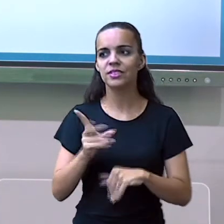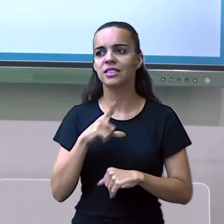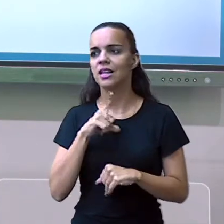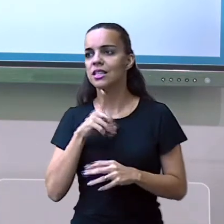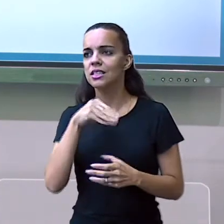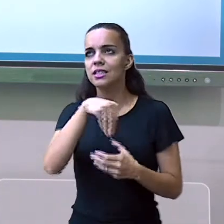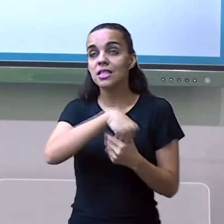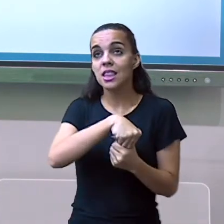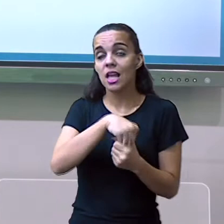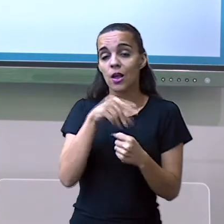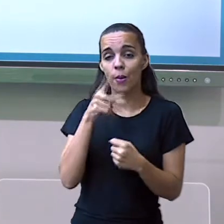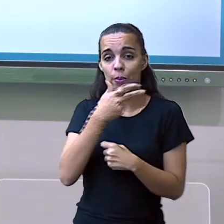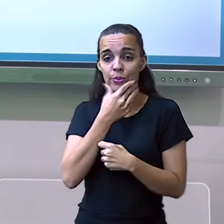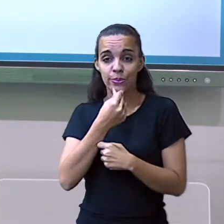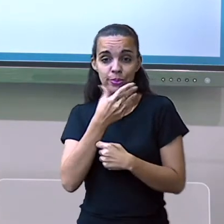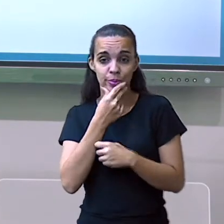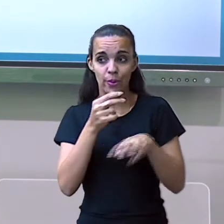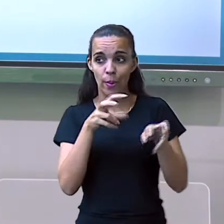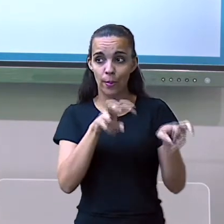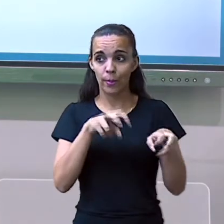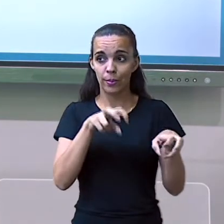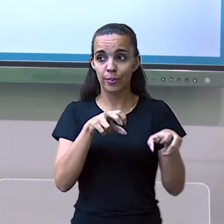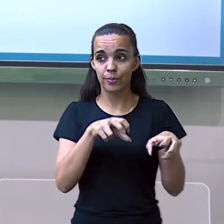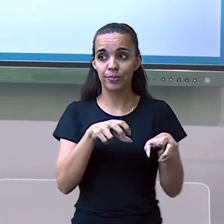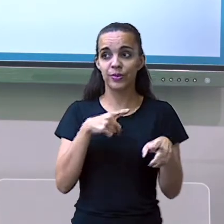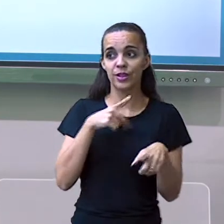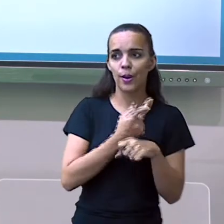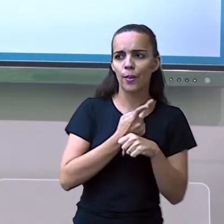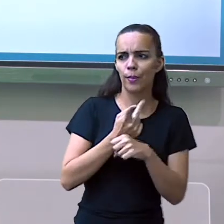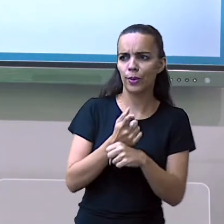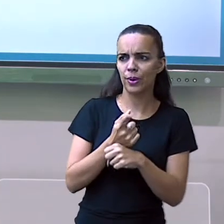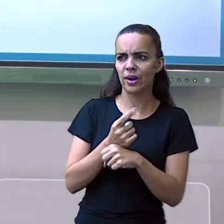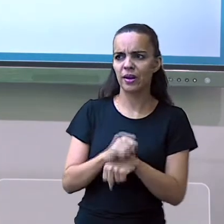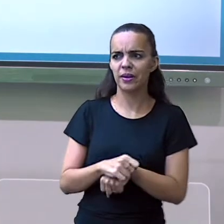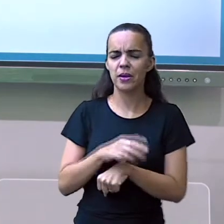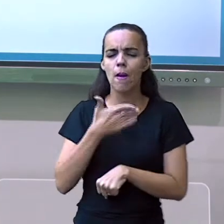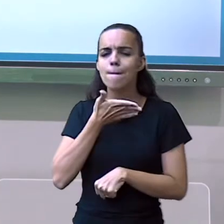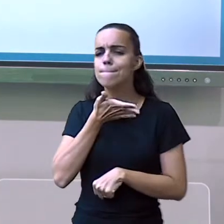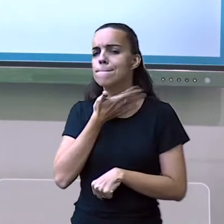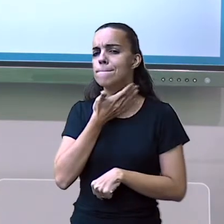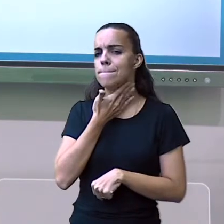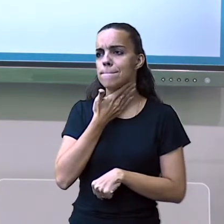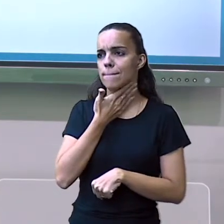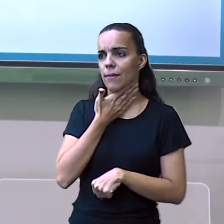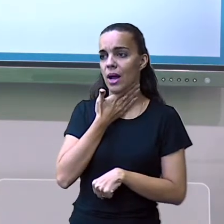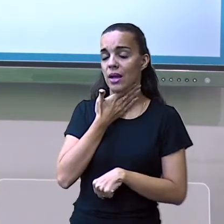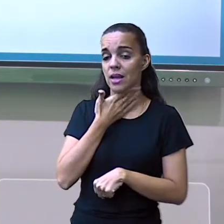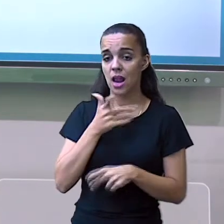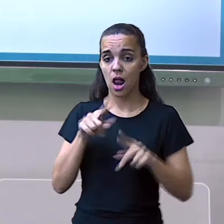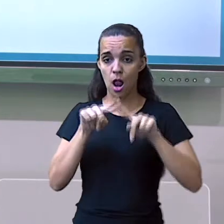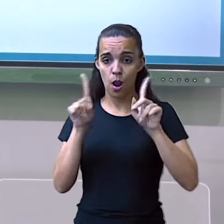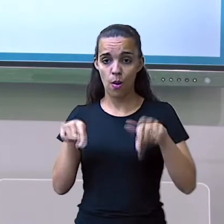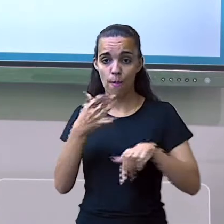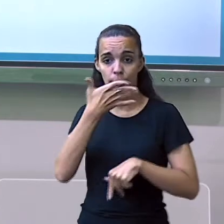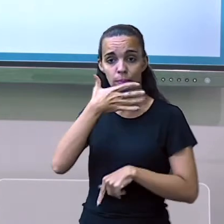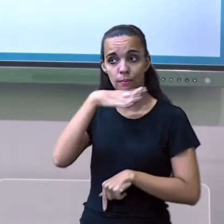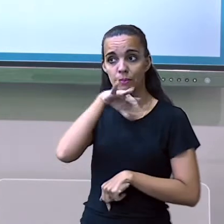homens do campo que compravam e batiam papo na venda do meu pai